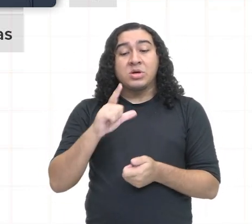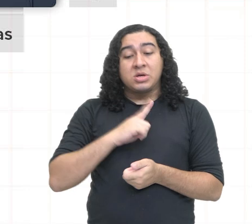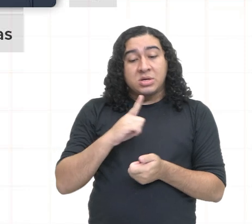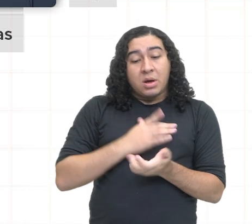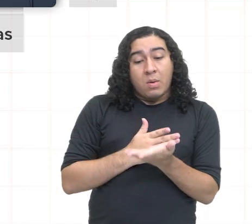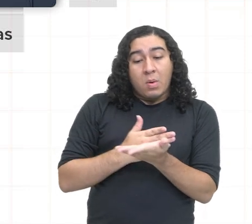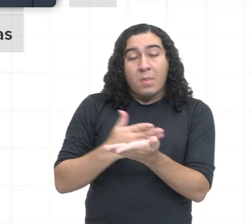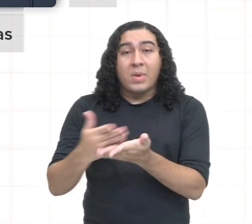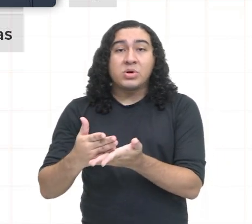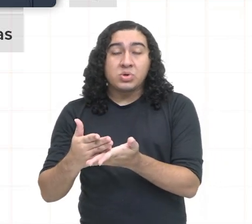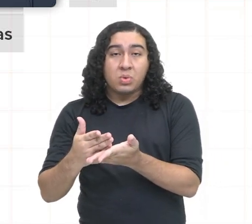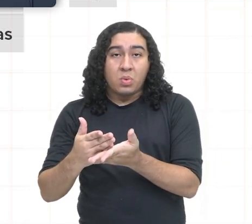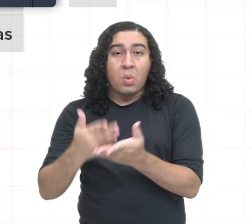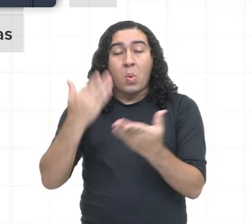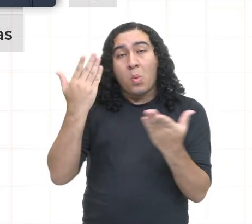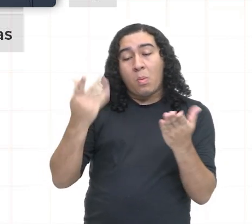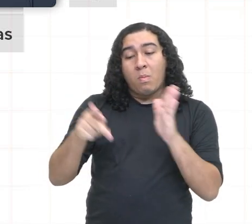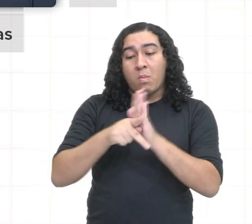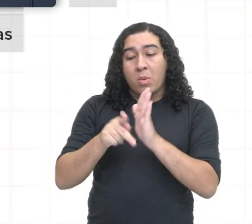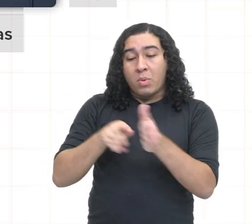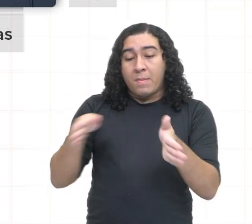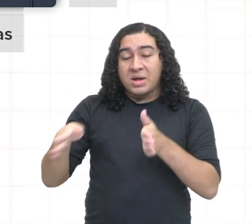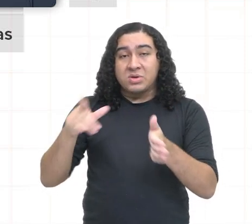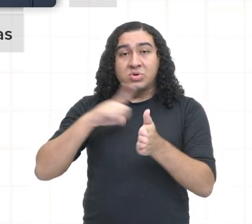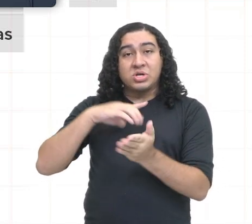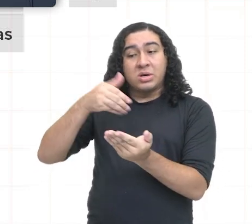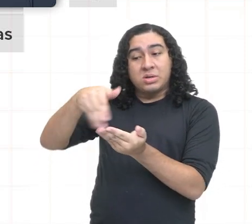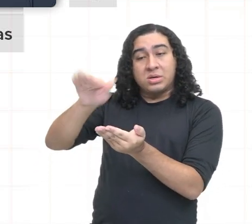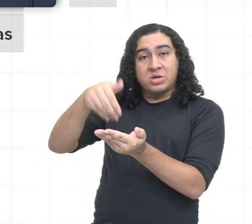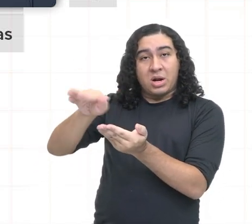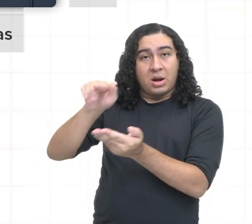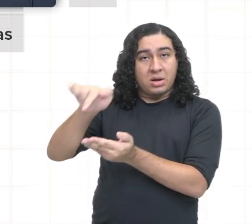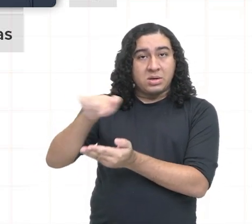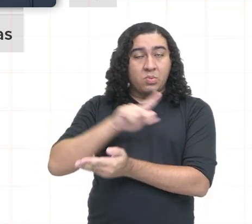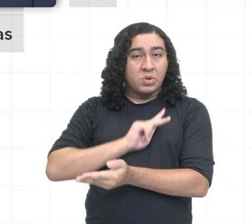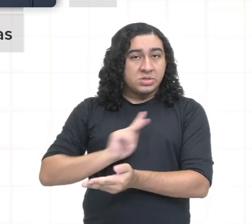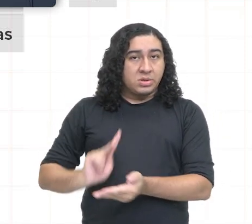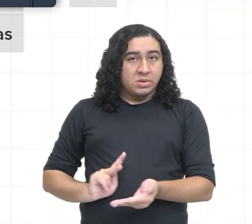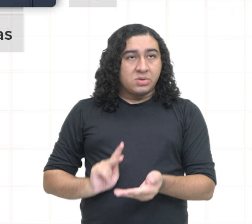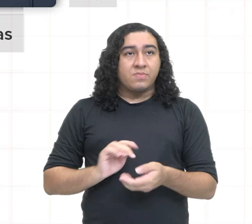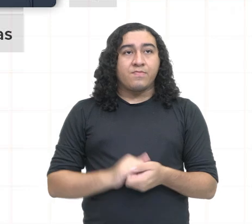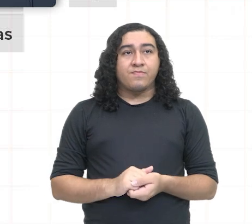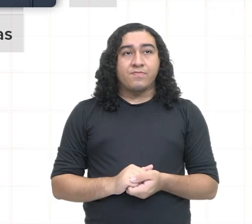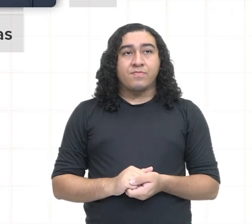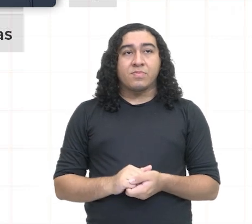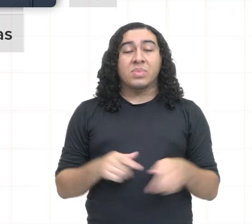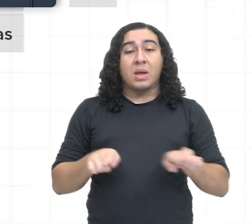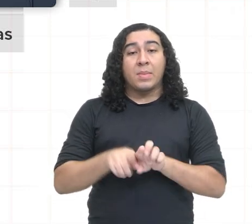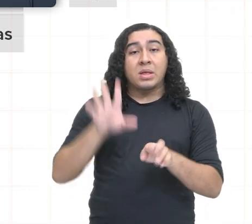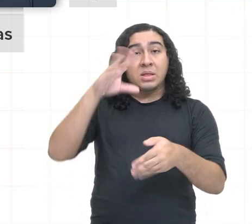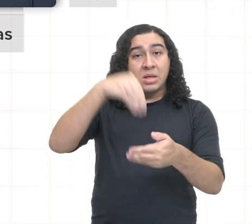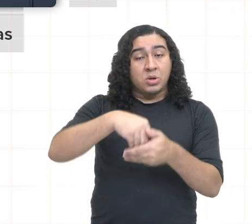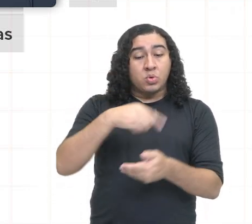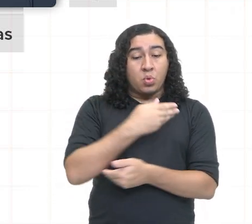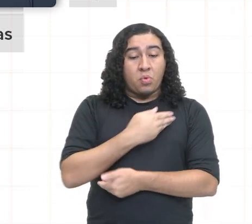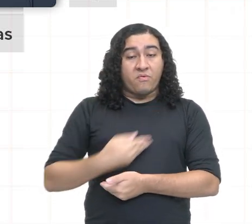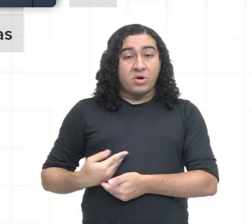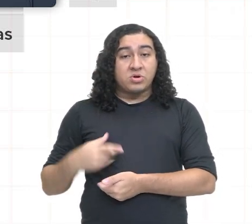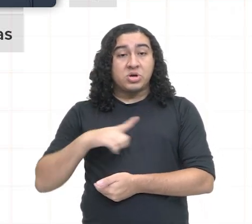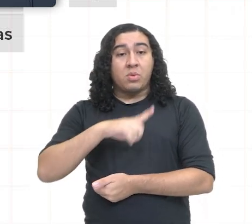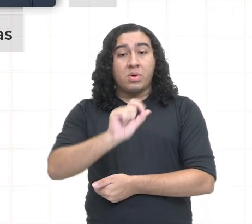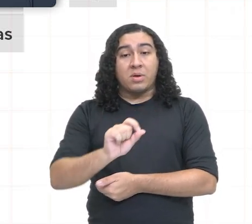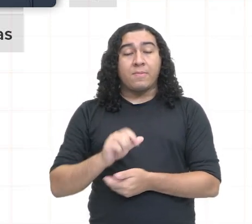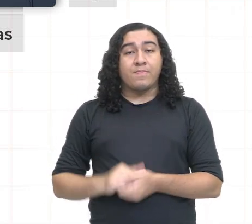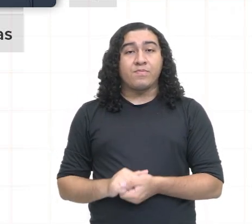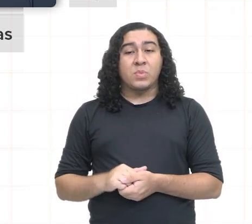ter justamente o quê? Dentro do governo Collor, um discurso, né, na qual